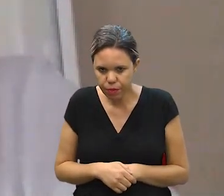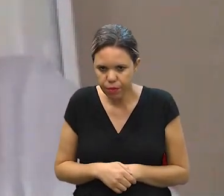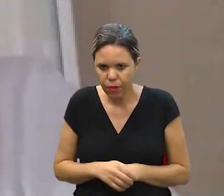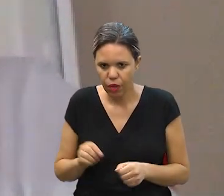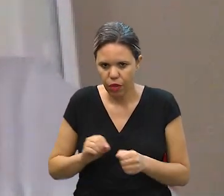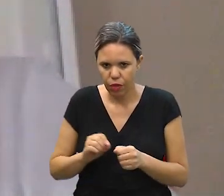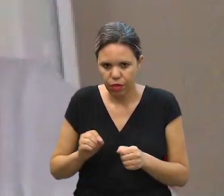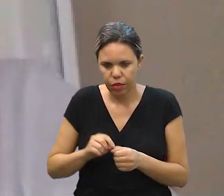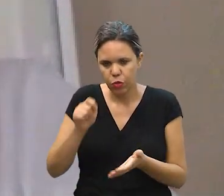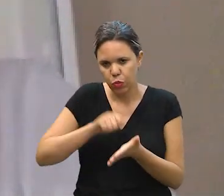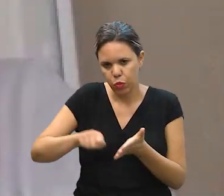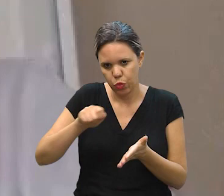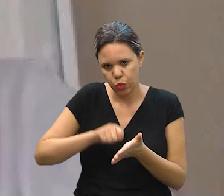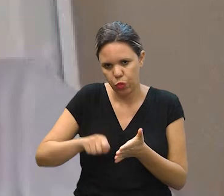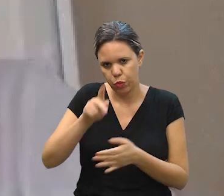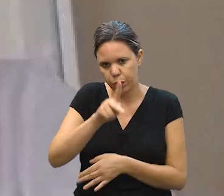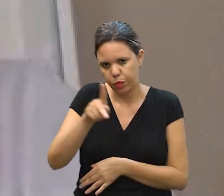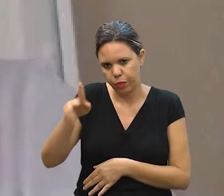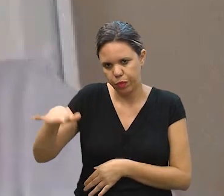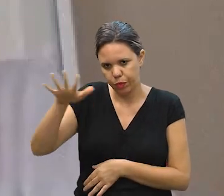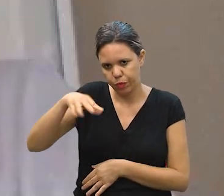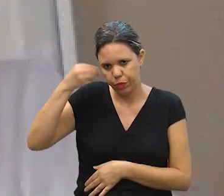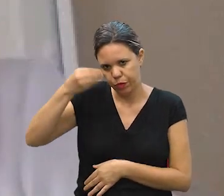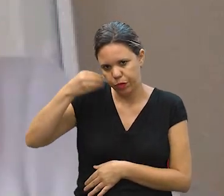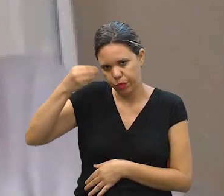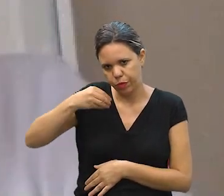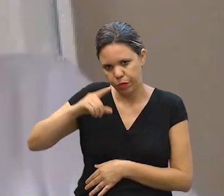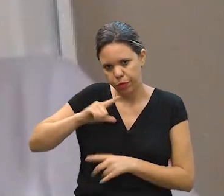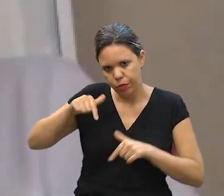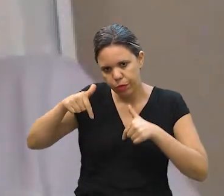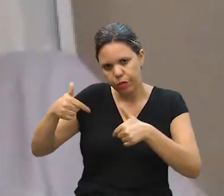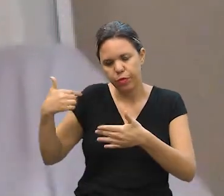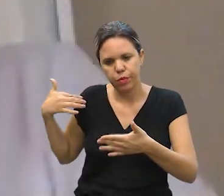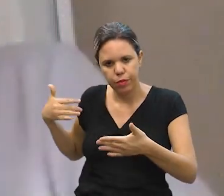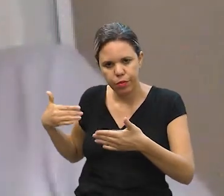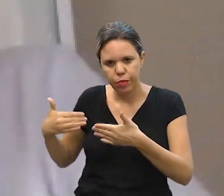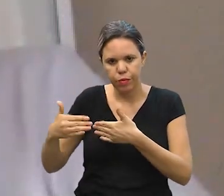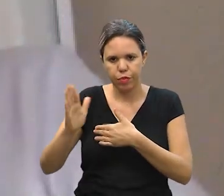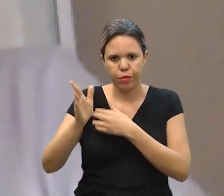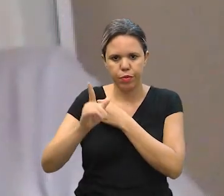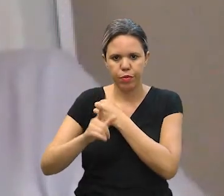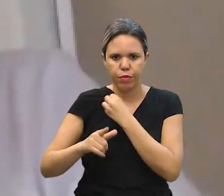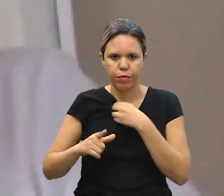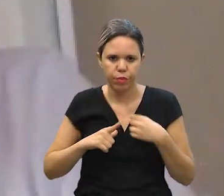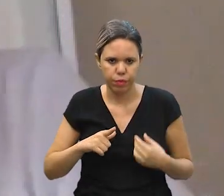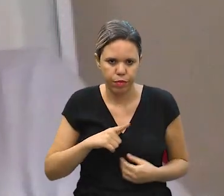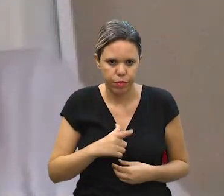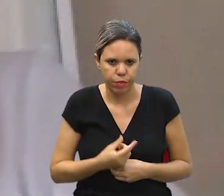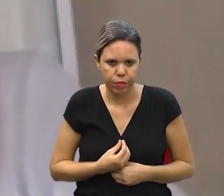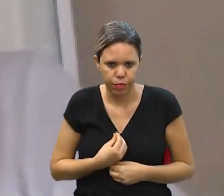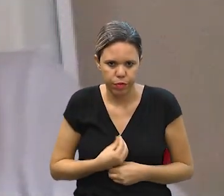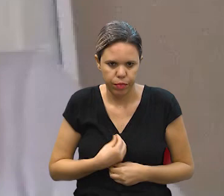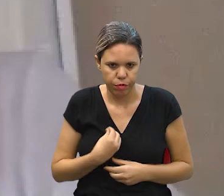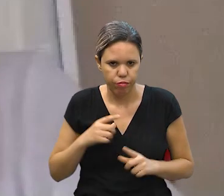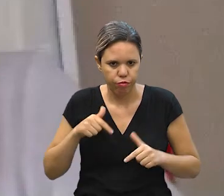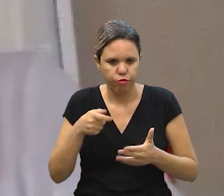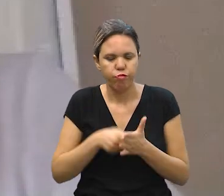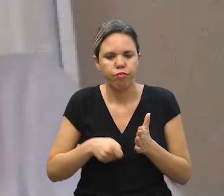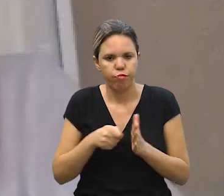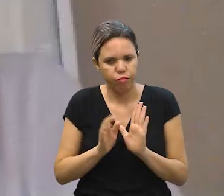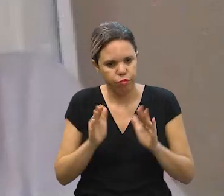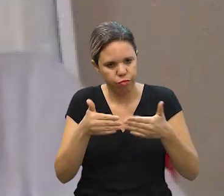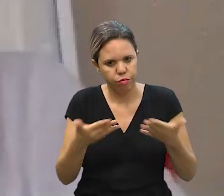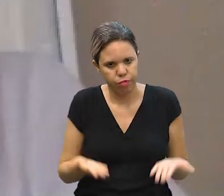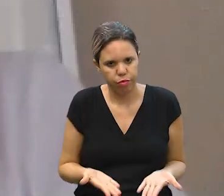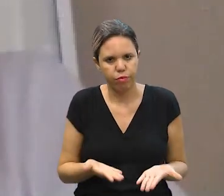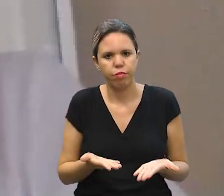são práticas escritas por professores que há tempo já estão se